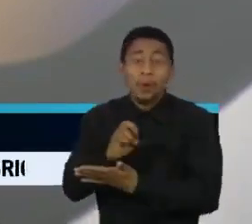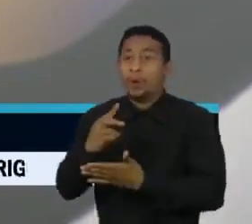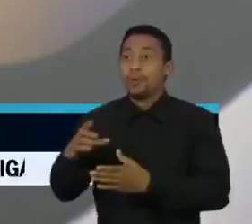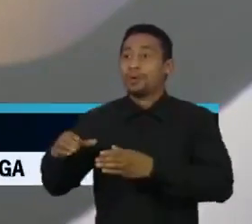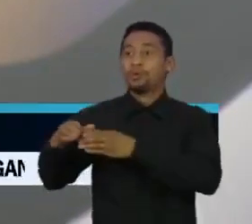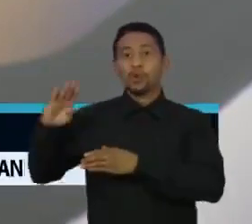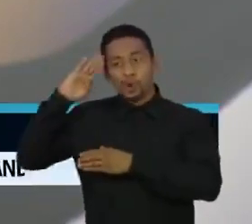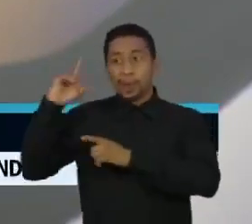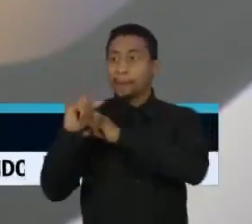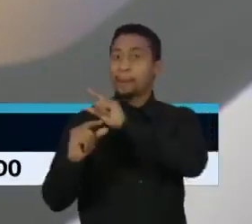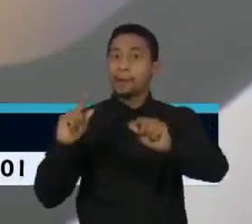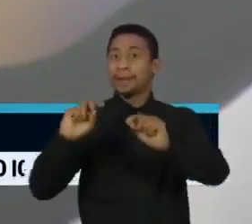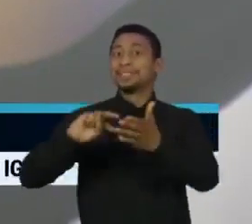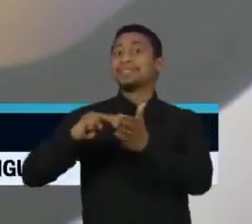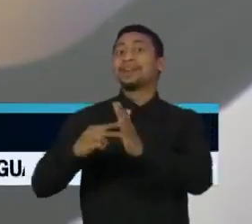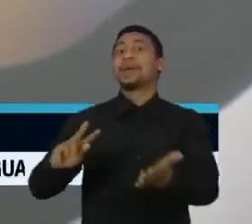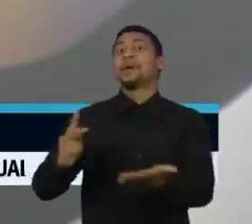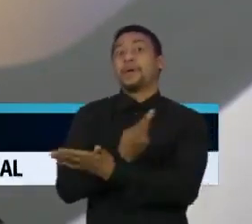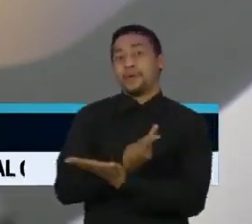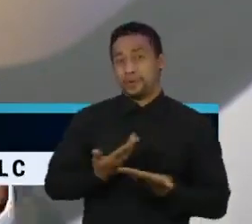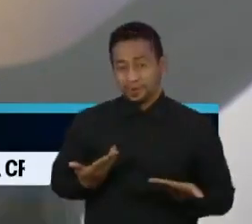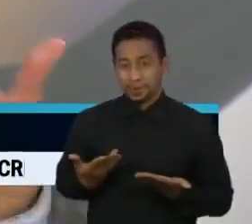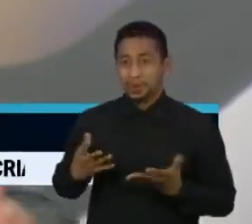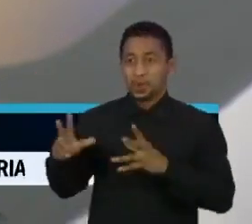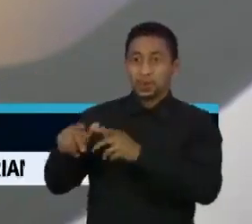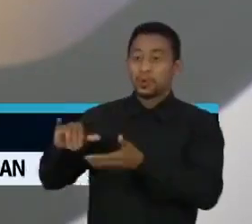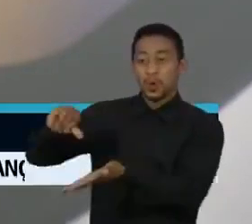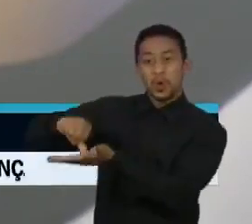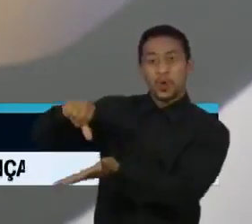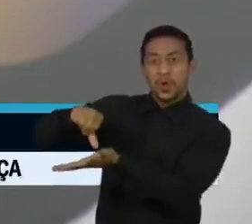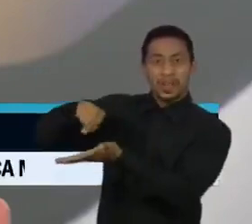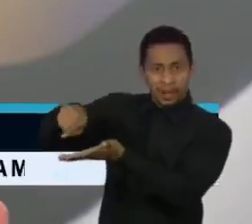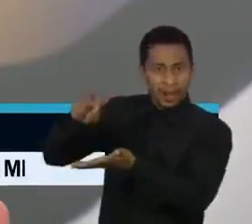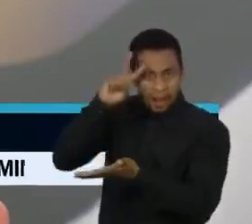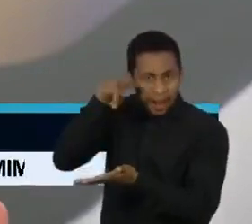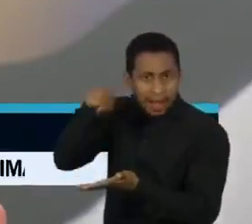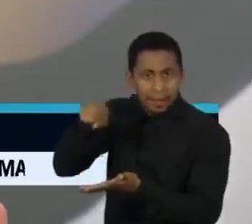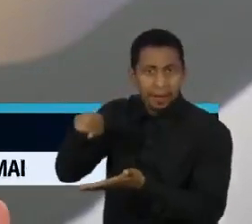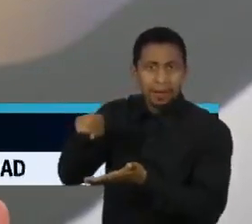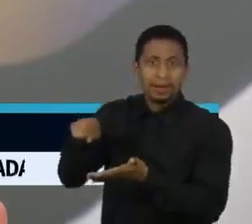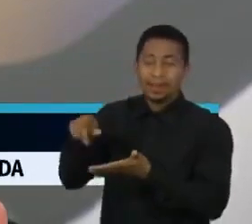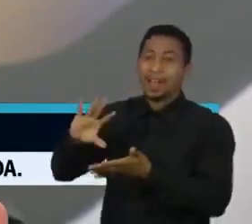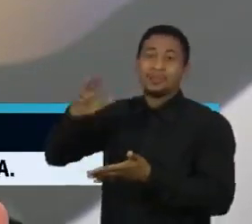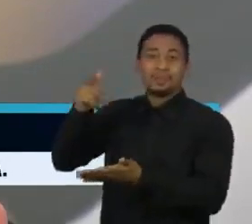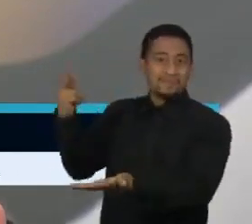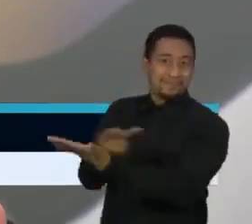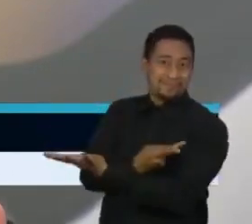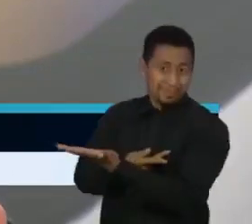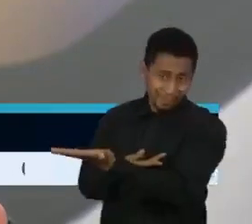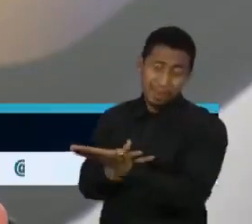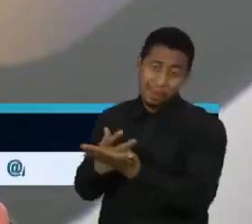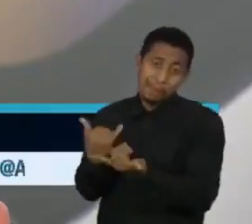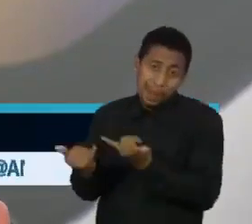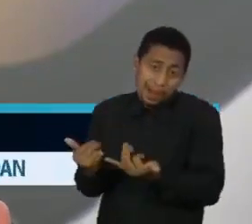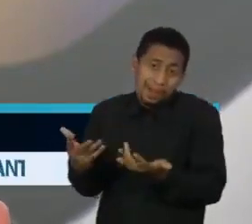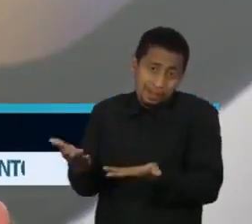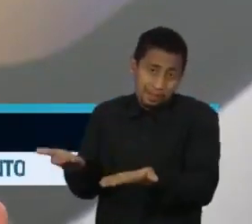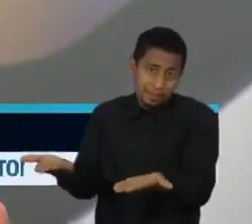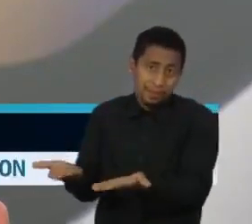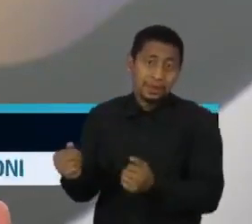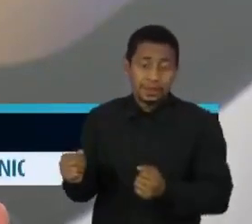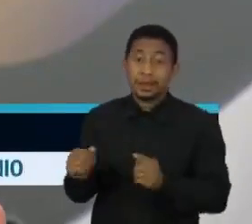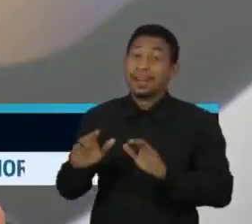parece história do carter no Irã né a tentativa lá então acho que tem esse alimento que forçam um pouco